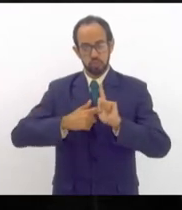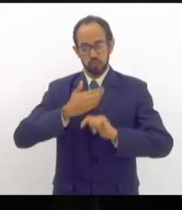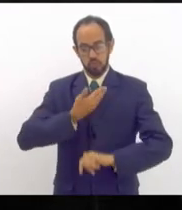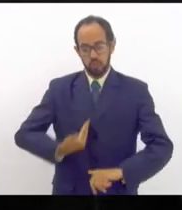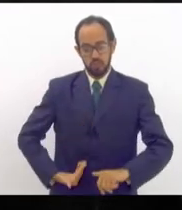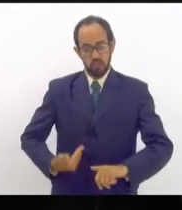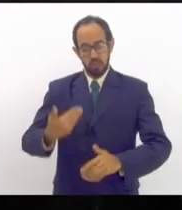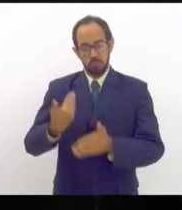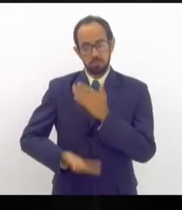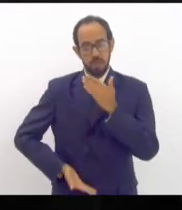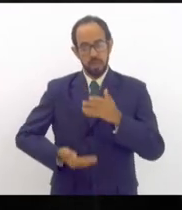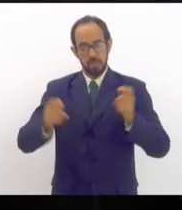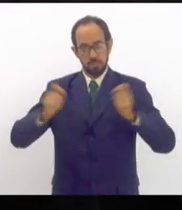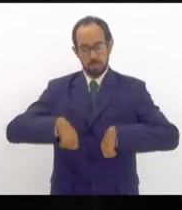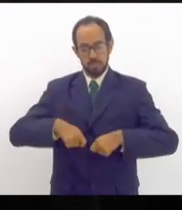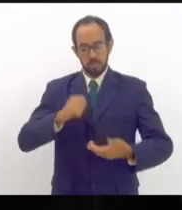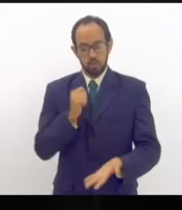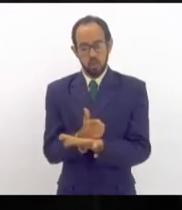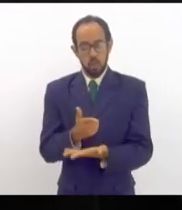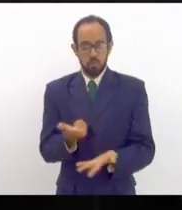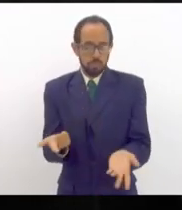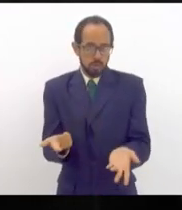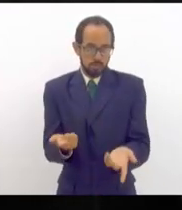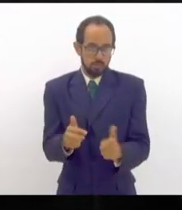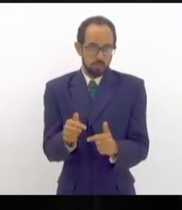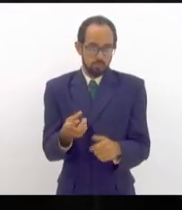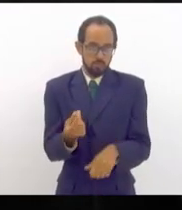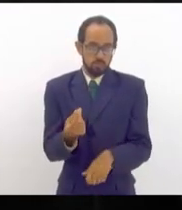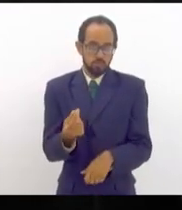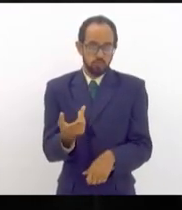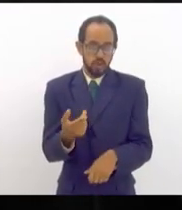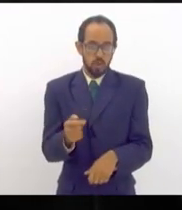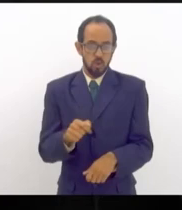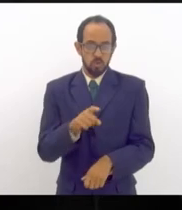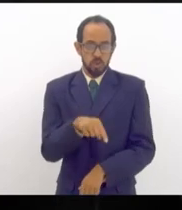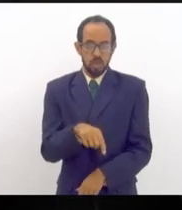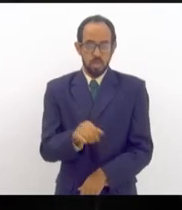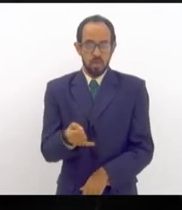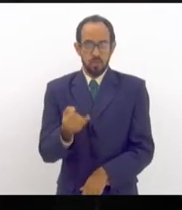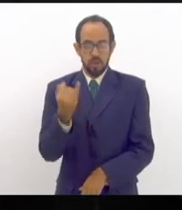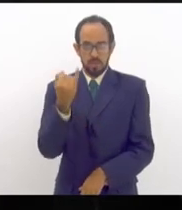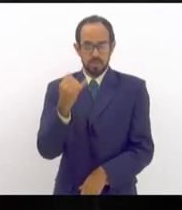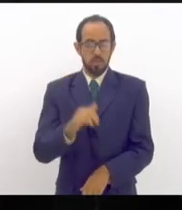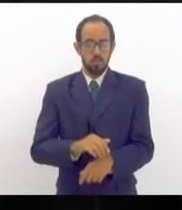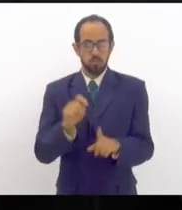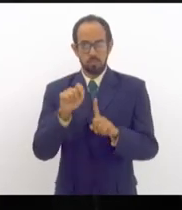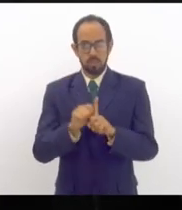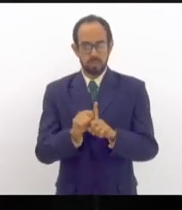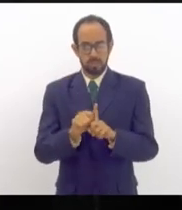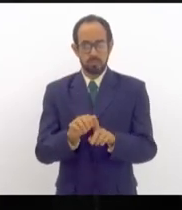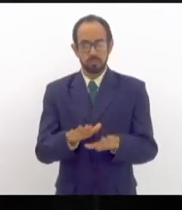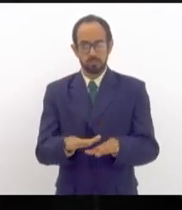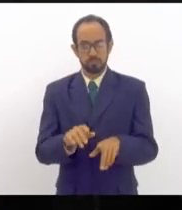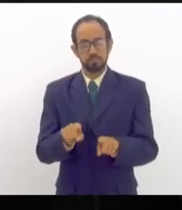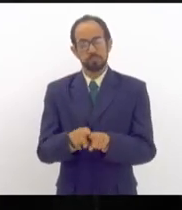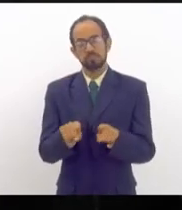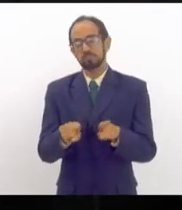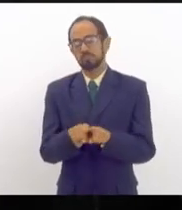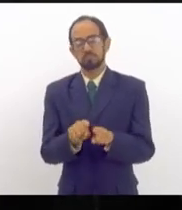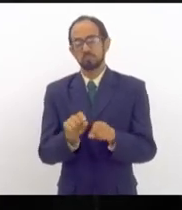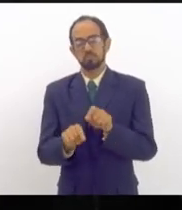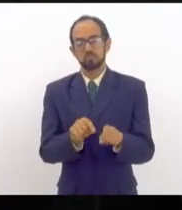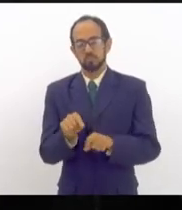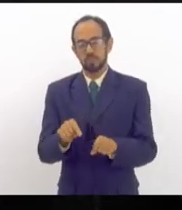compra exatamente no valor que fora aquela inflação mensal mas de outro lado